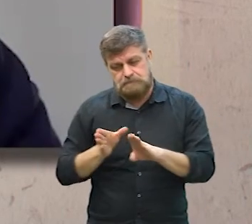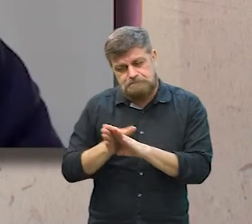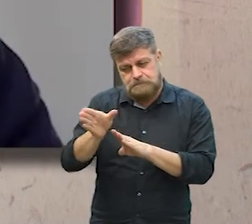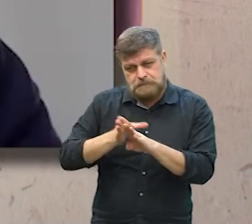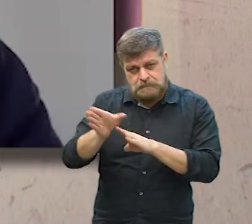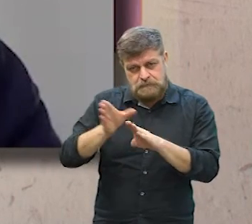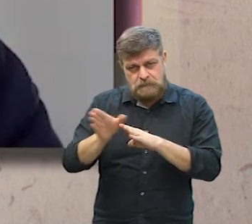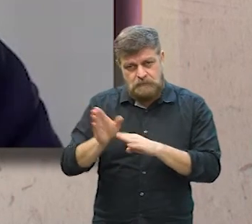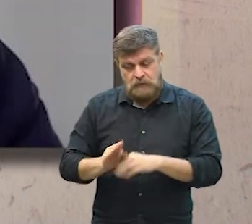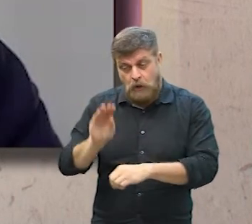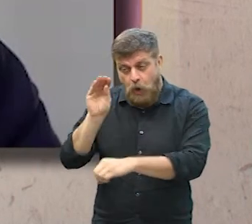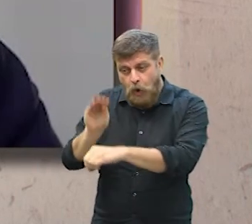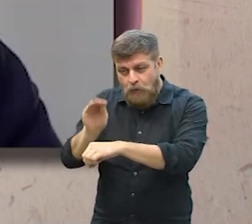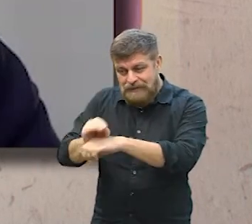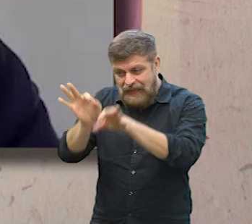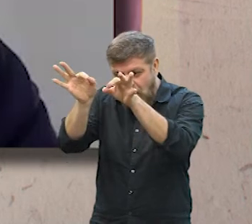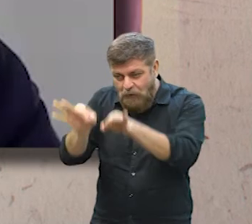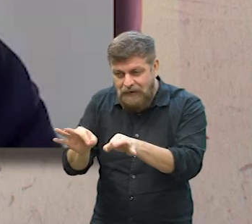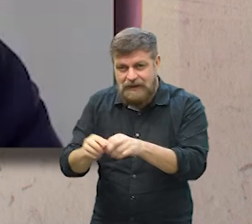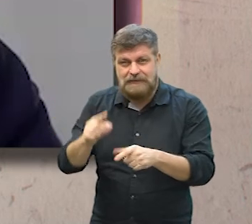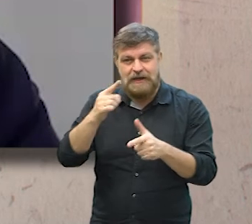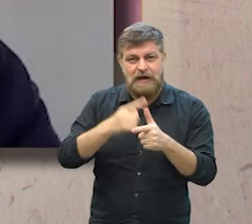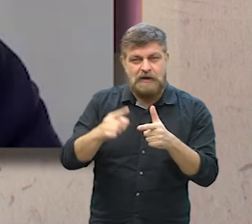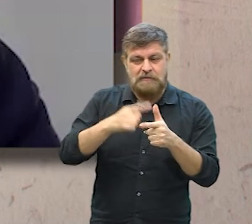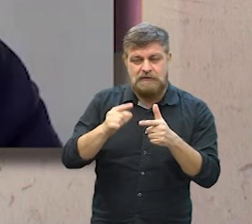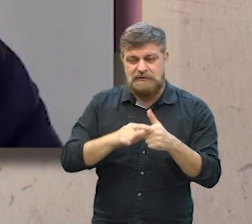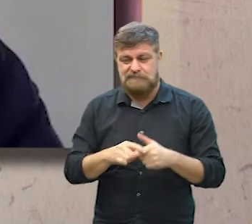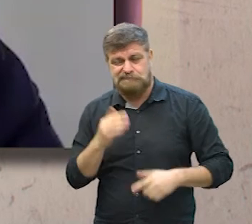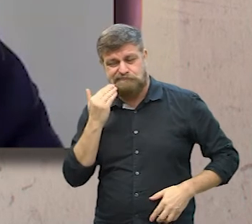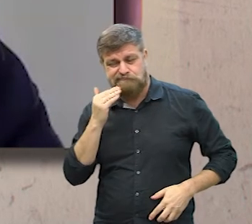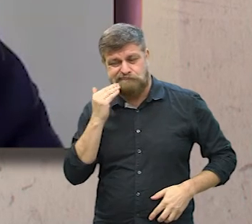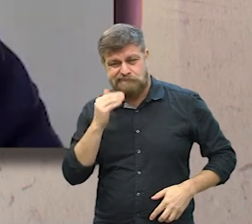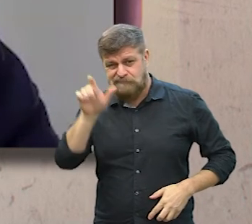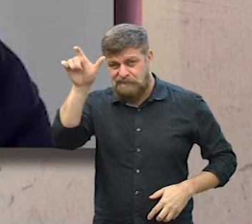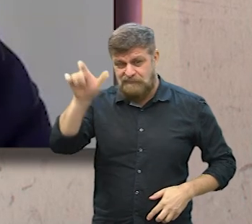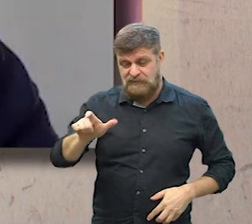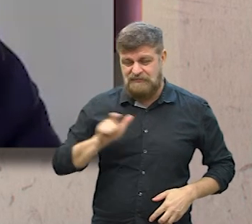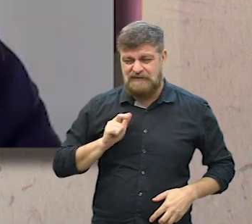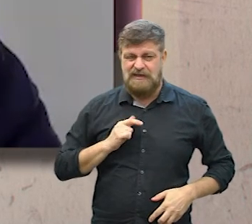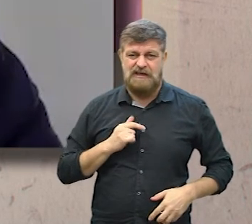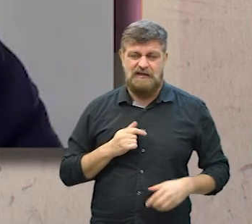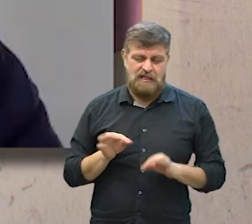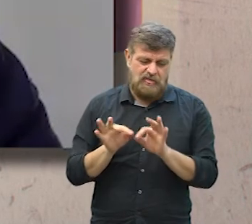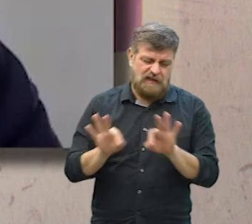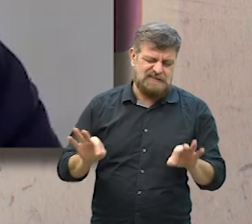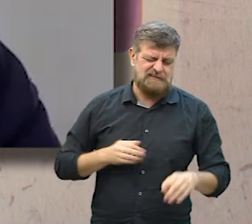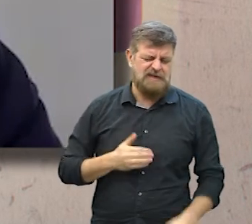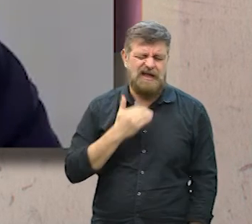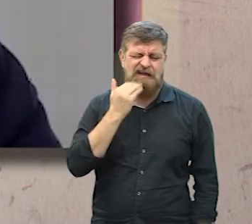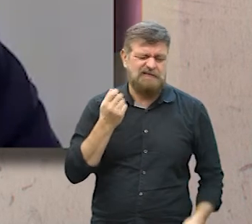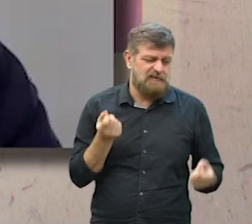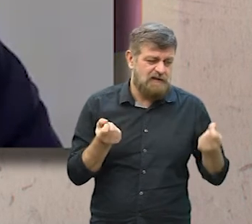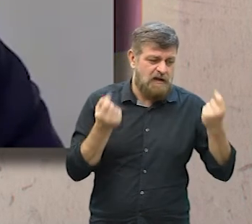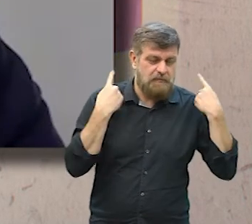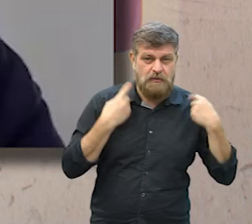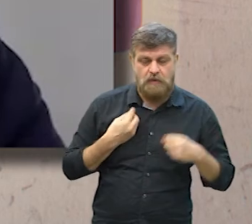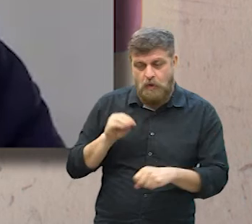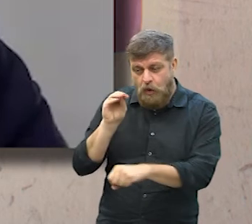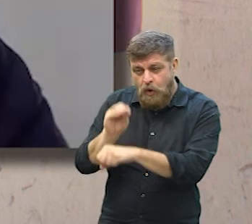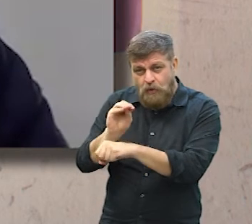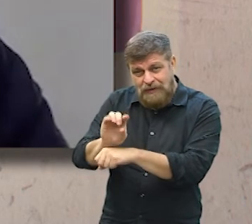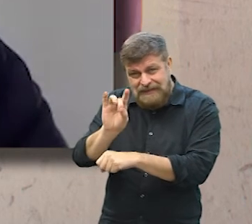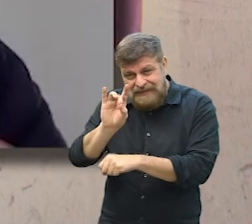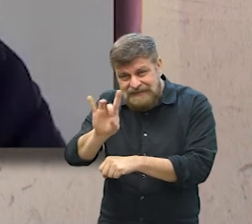né? Se cuidar e cuidar direito, né? Eu acho que o principal problema é o subdiagnóstico, o paciente que tem formas mais leves vai deixando ou